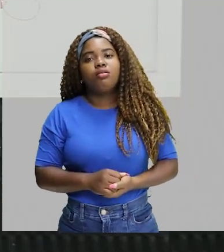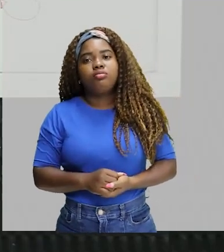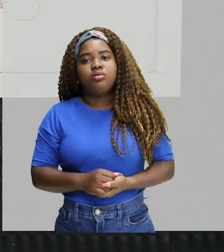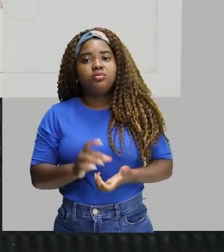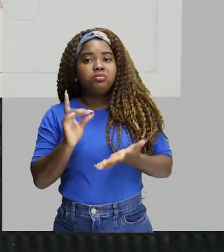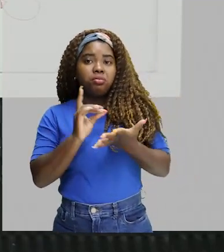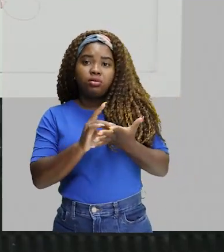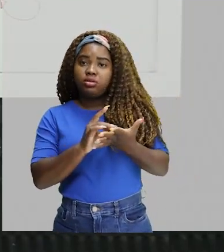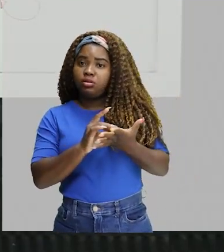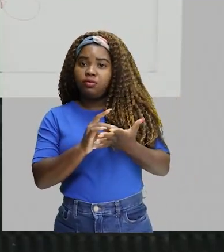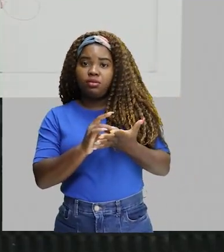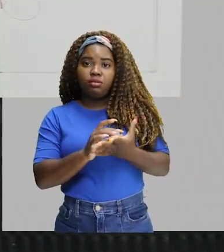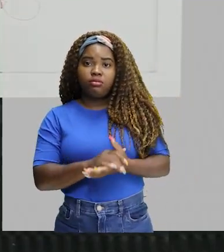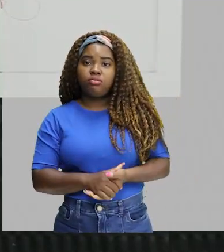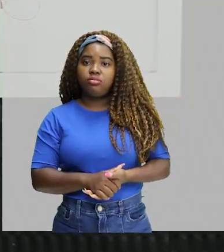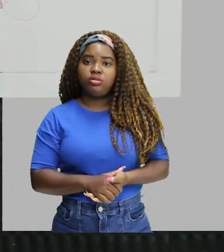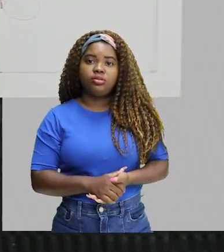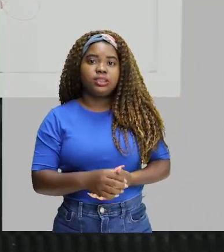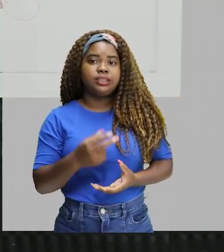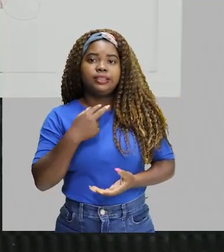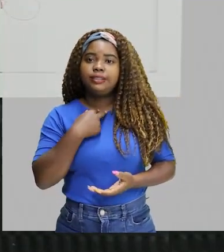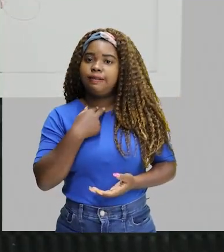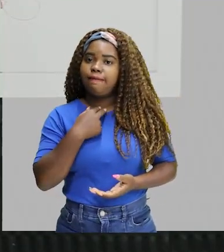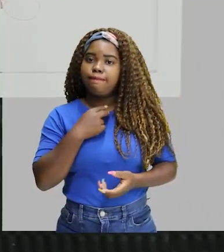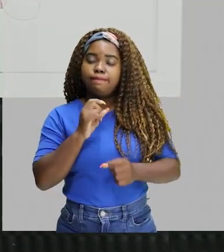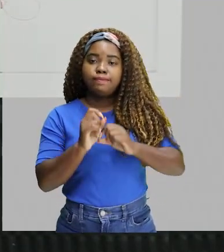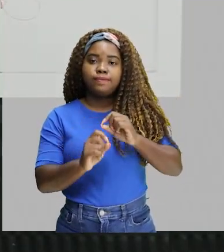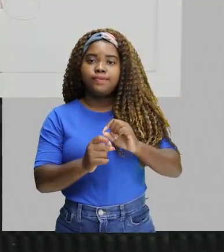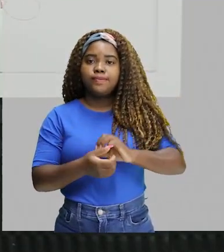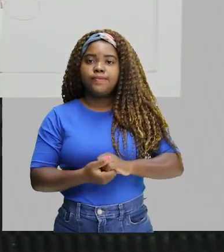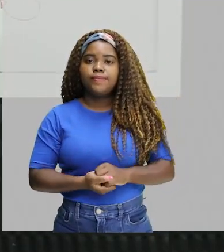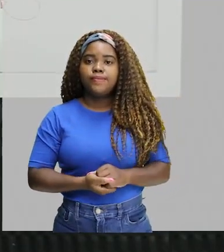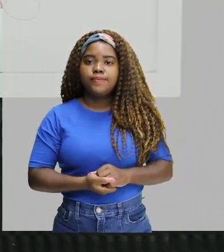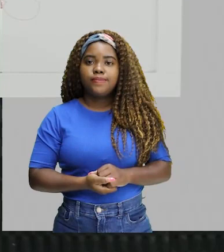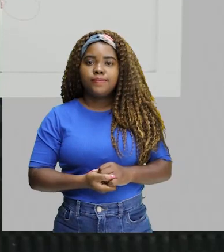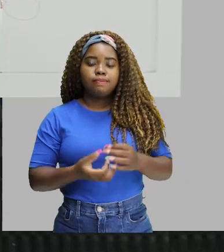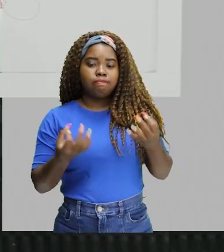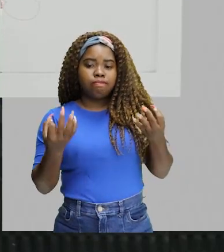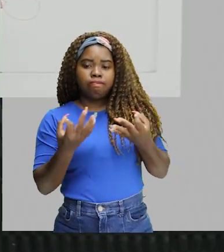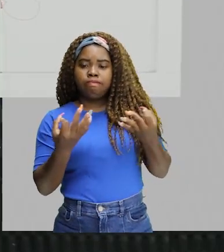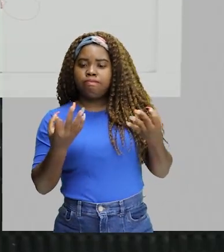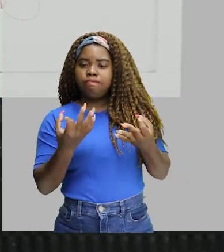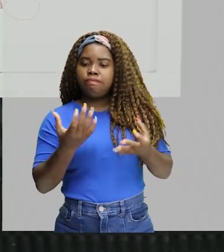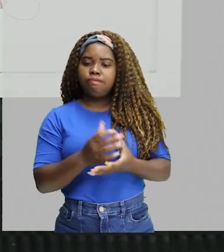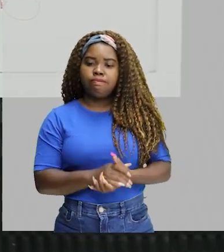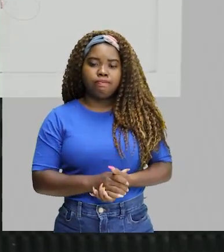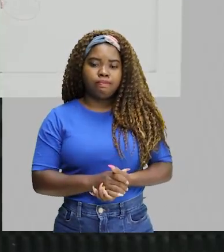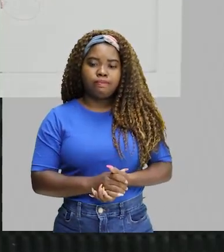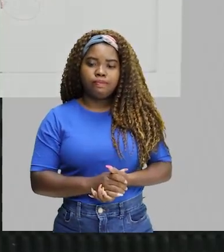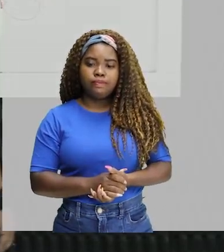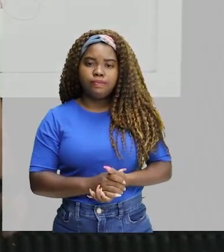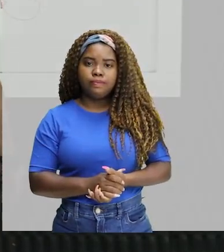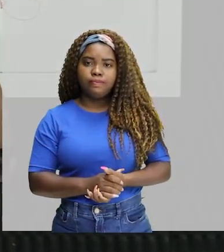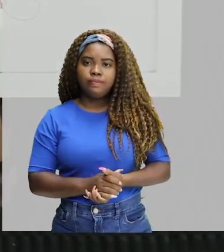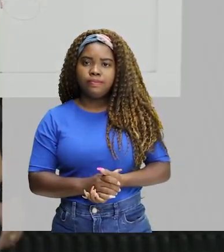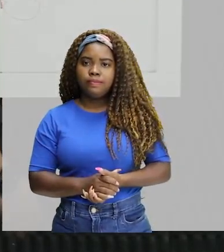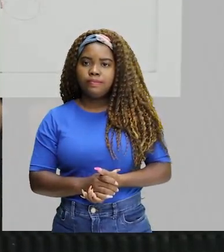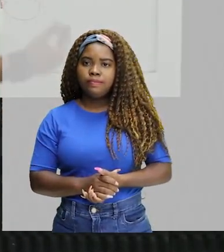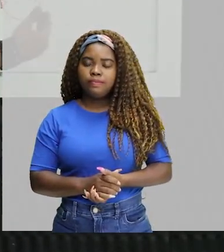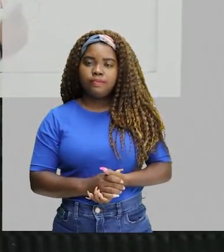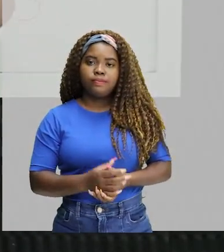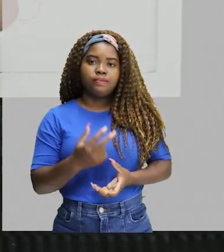ser a verdade, ok? Isso não pode ser aquilo que é perfeito. Isso não pode ser aquilo